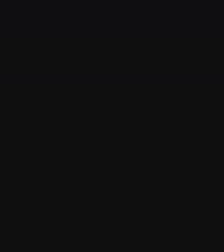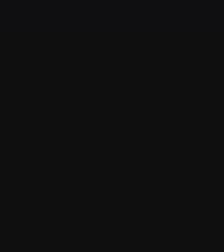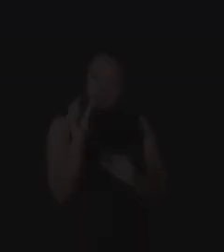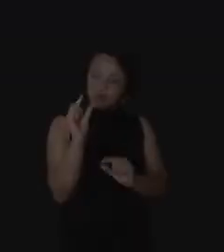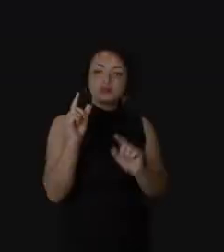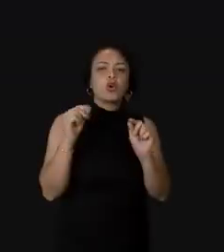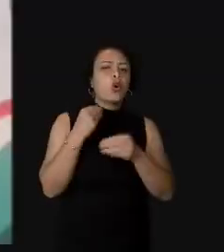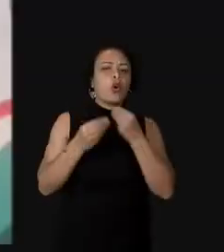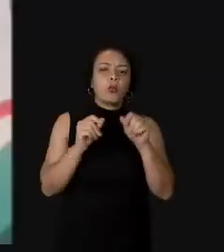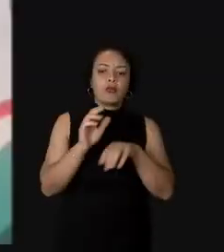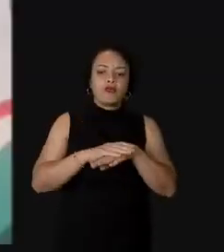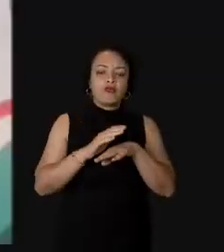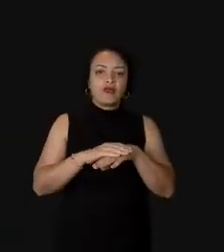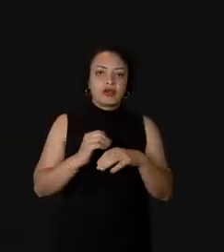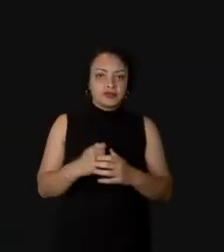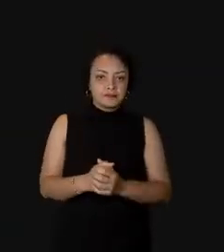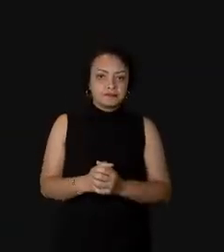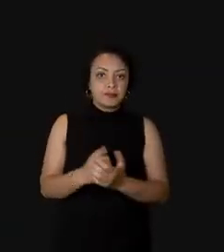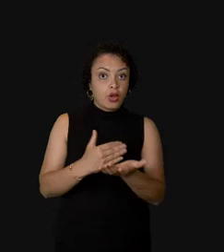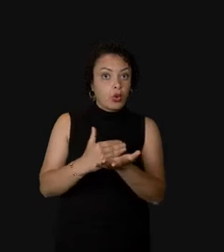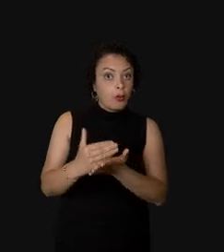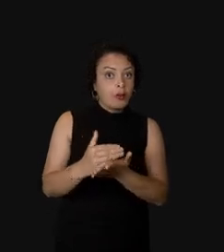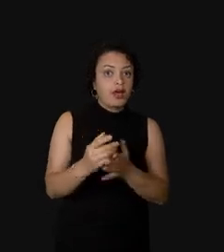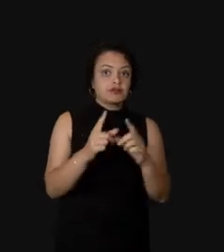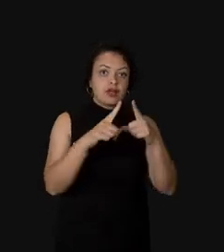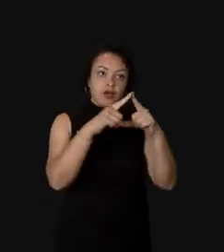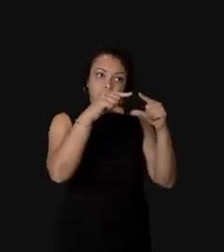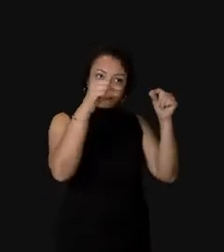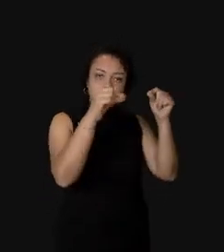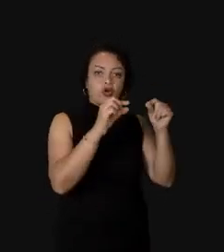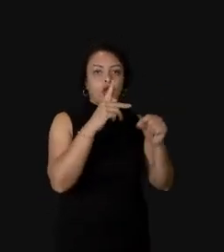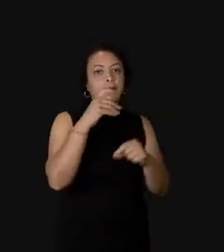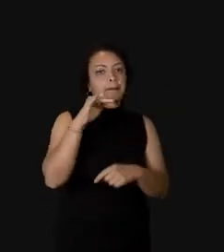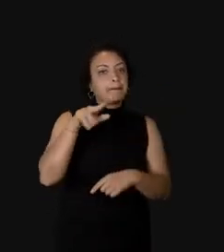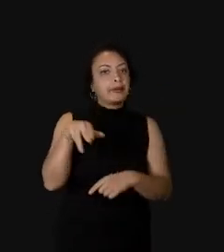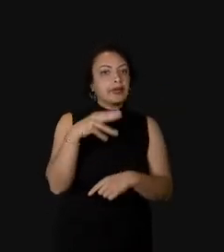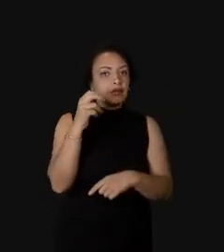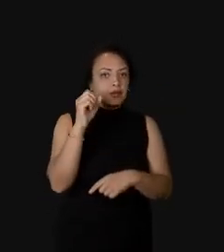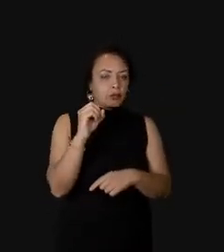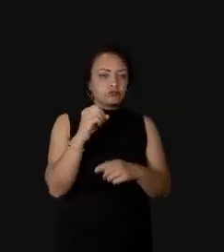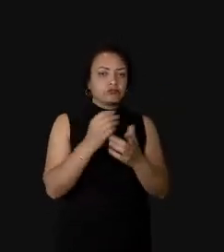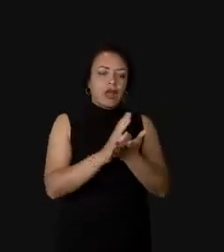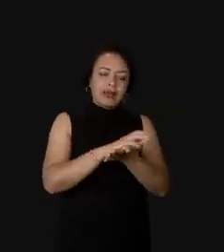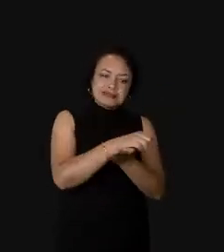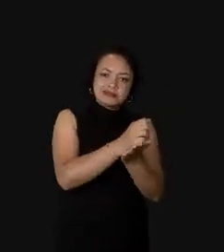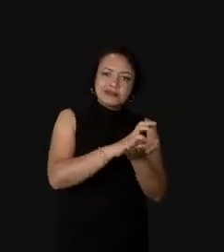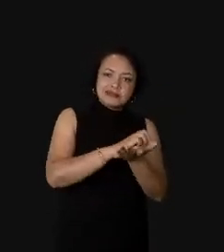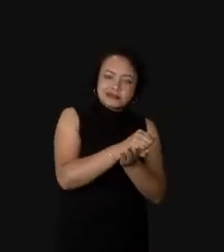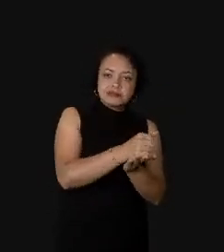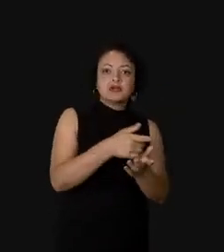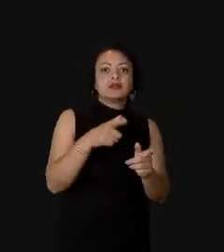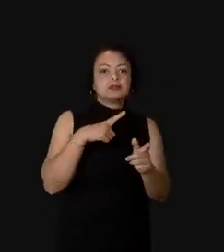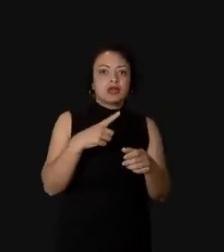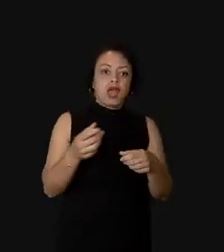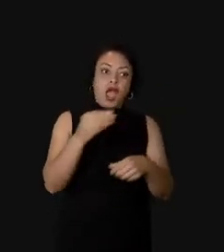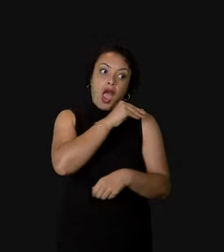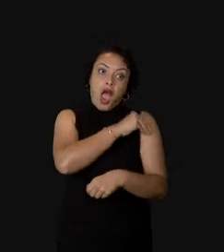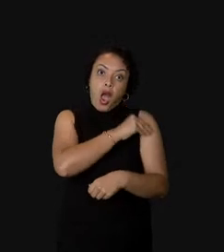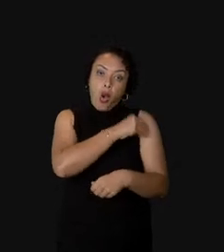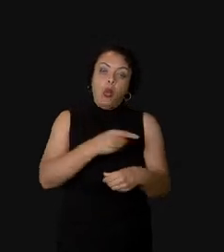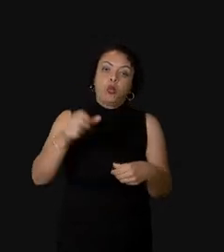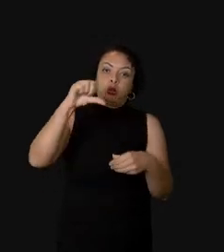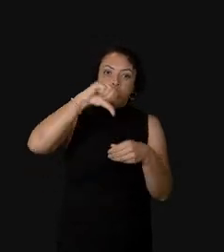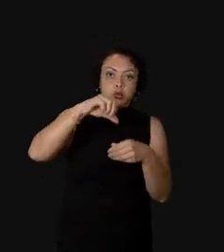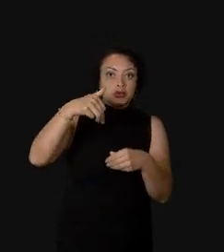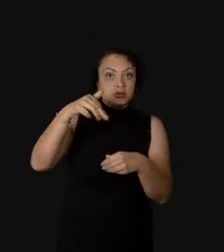processo simples. Iniciamos com a coleta das folhas do pinhão roxo. Após secadas e trituradas, é adicionado o álcool etílico 70%. E